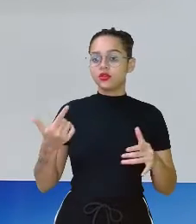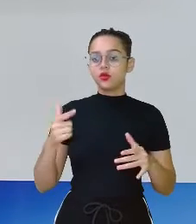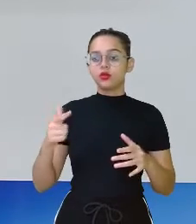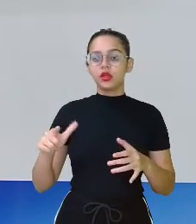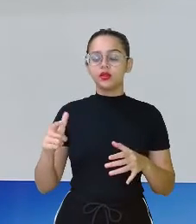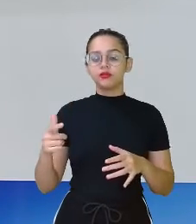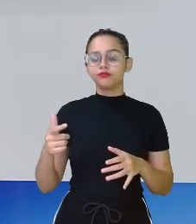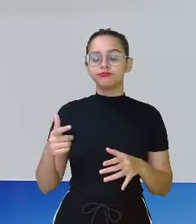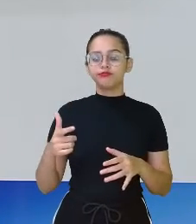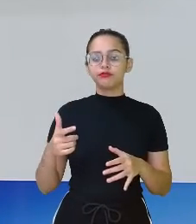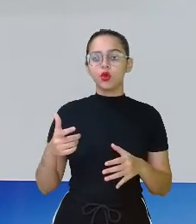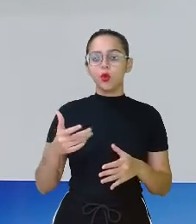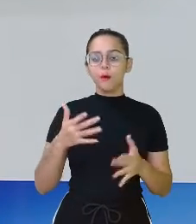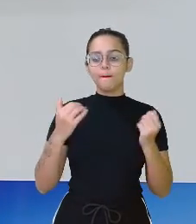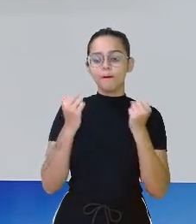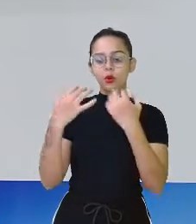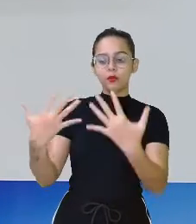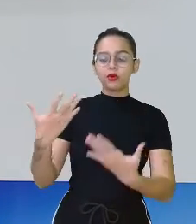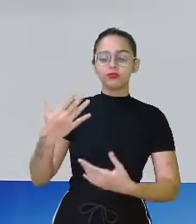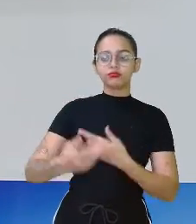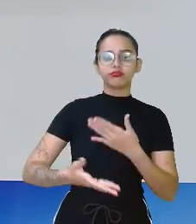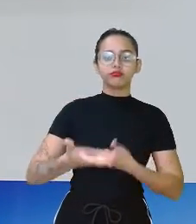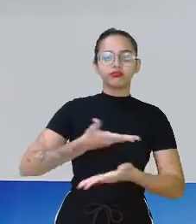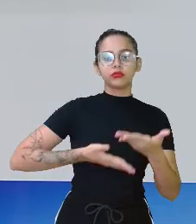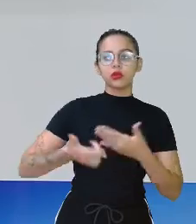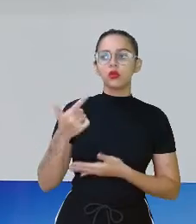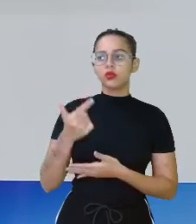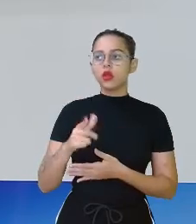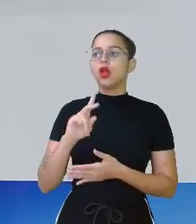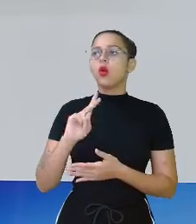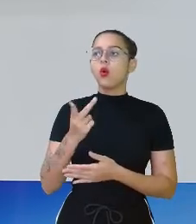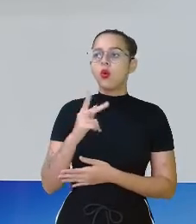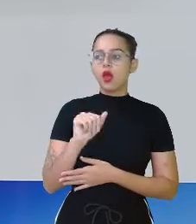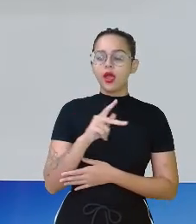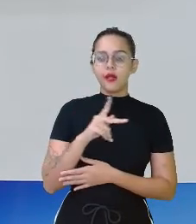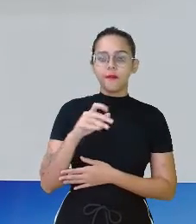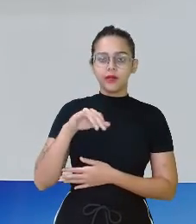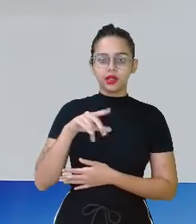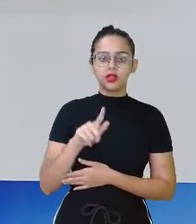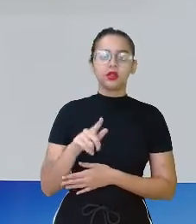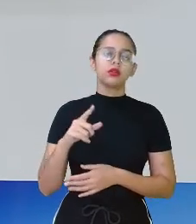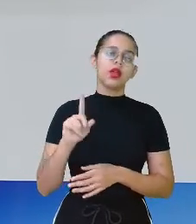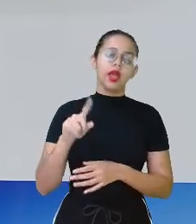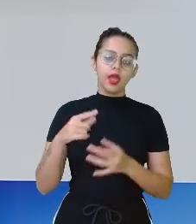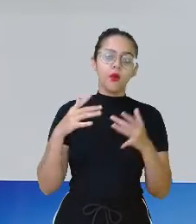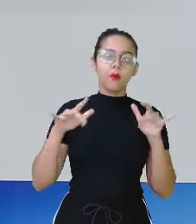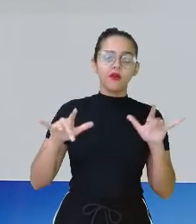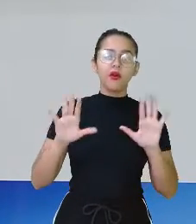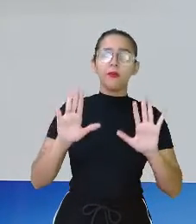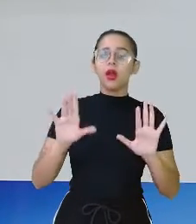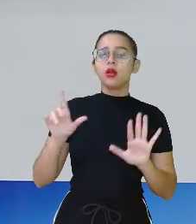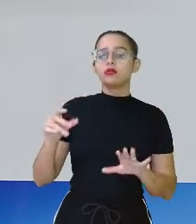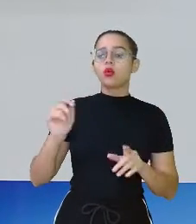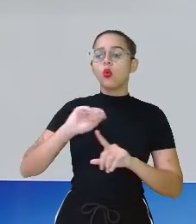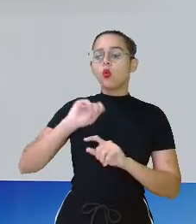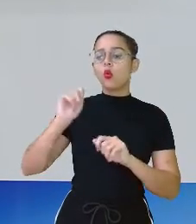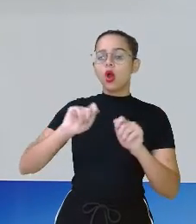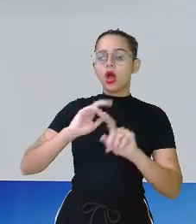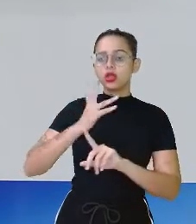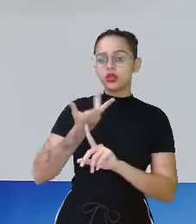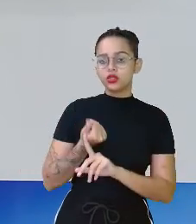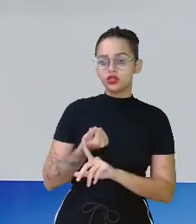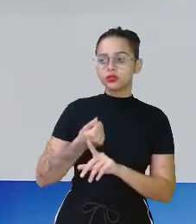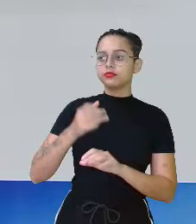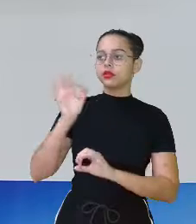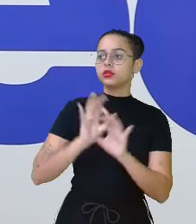o happening é uma performance, pode ser uma performance, só que é aquela que o artista planeja.